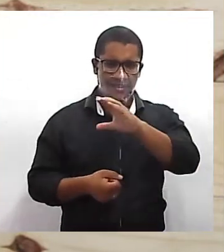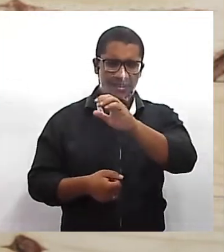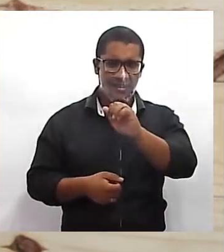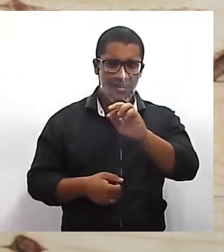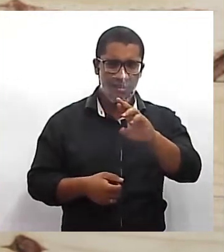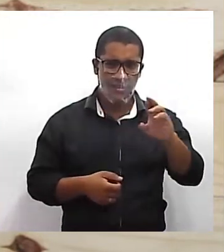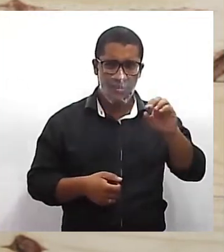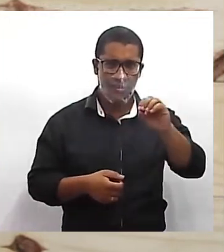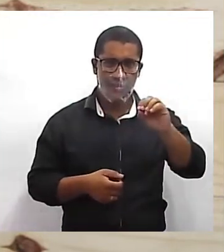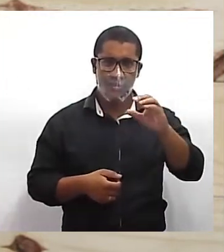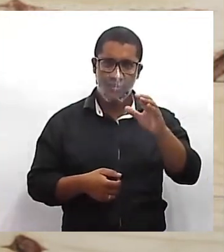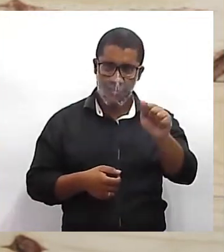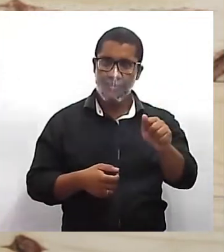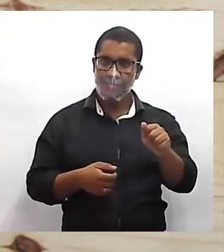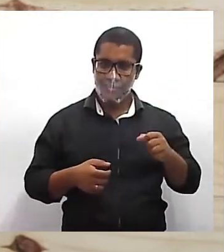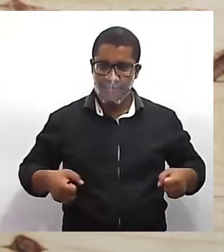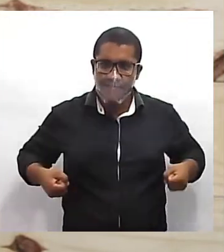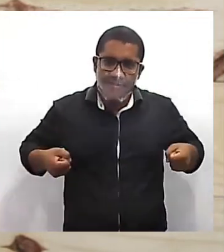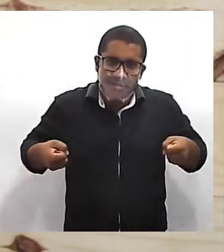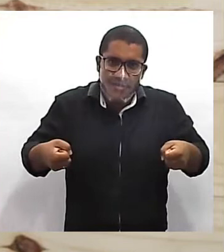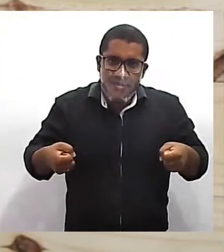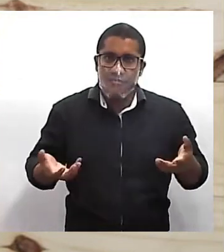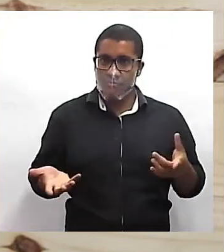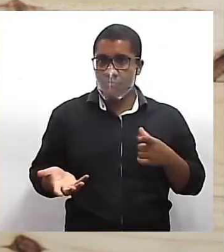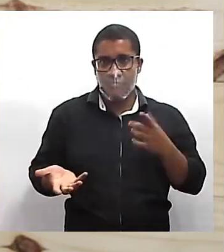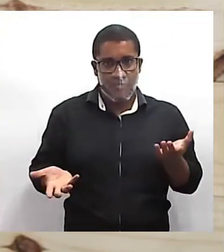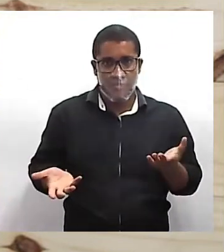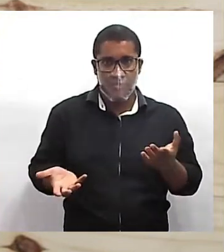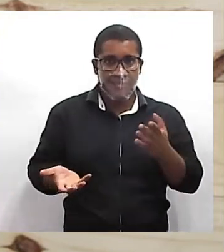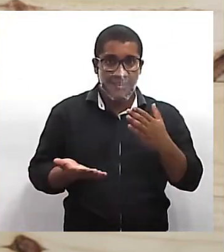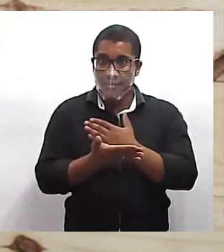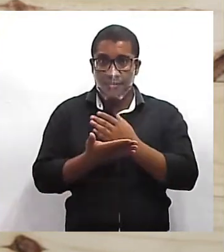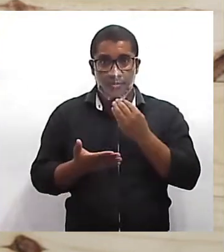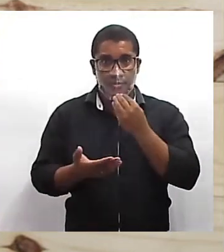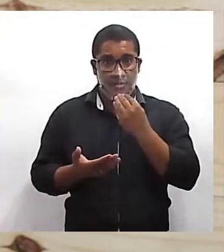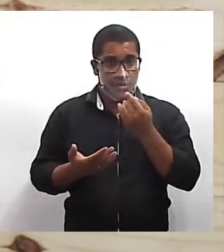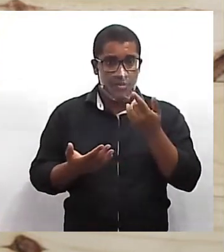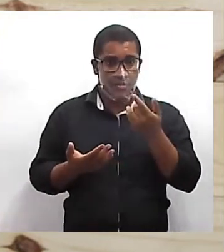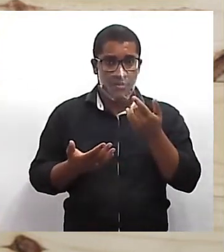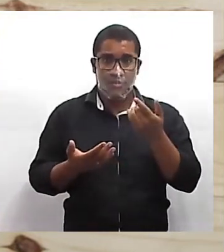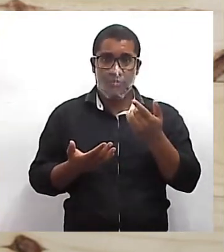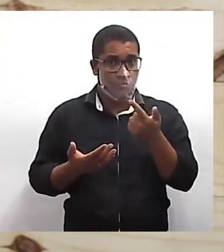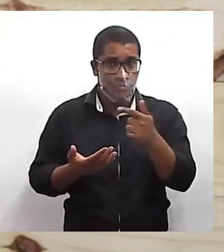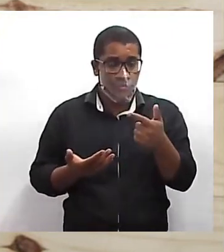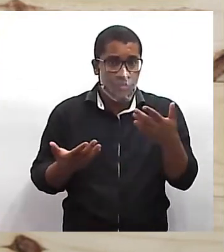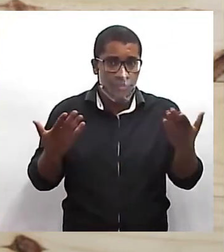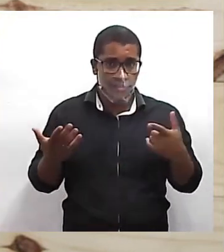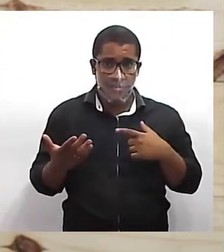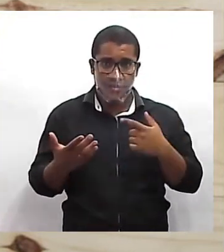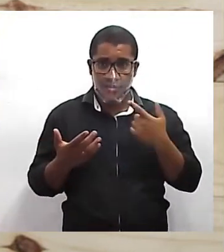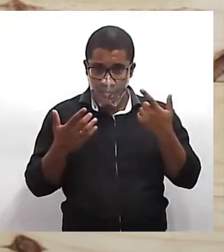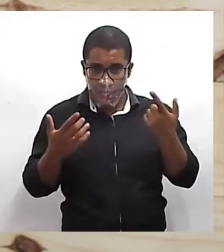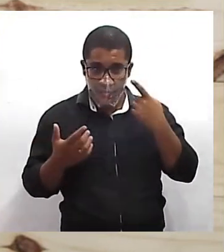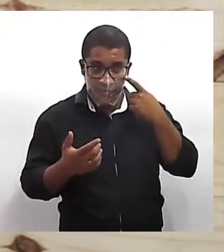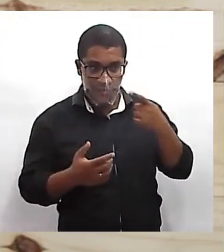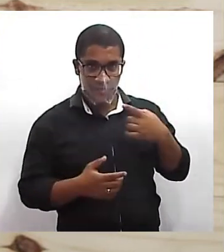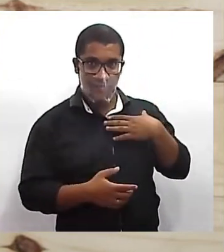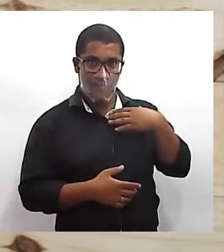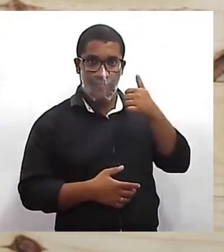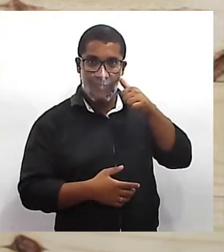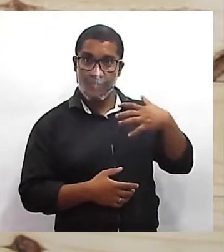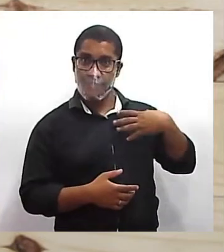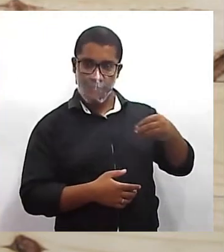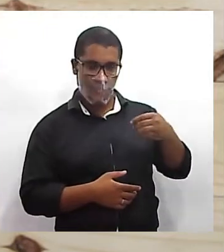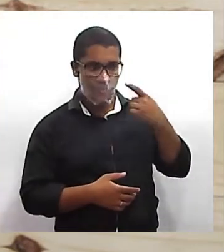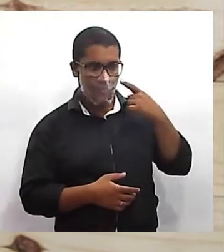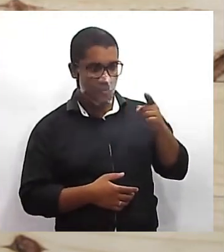preconceito muito grande com aquelas pessoas que muitas vezes não tiveram oportunidade, porque ninguém sabe a realidade de ninguém. Eu olho para minha filha hoje, quando eu vejo uma pessoa puxando